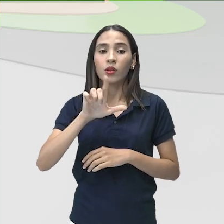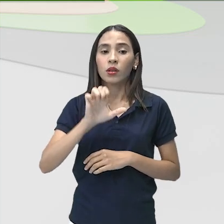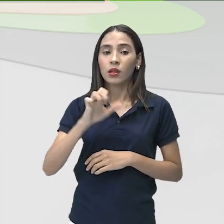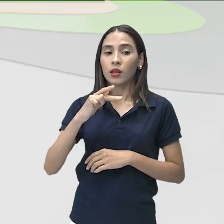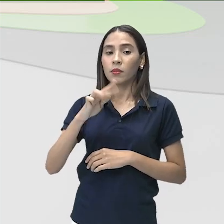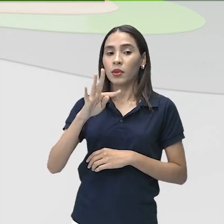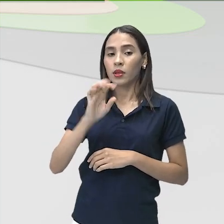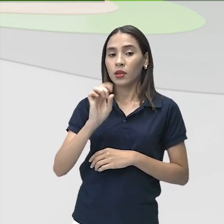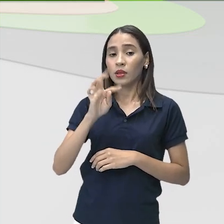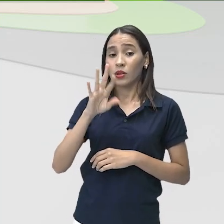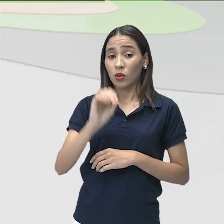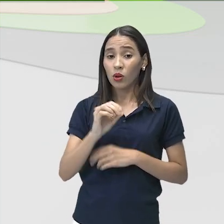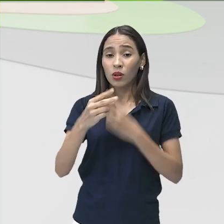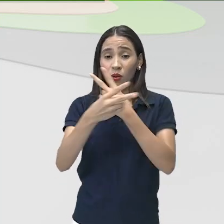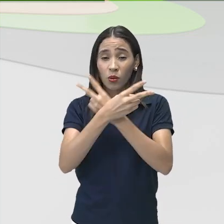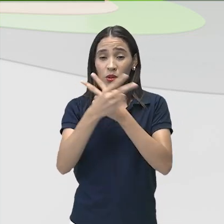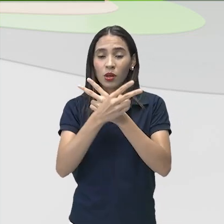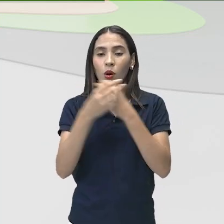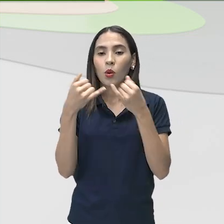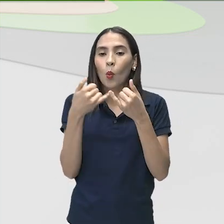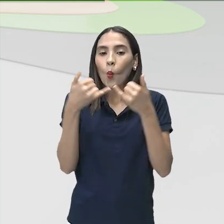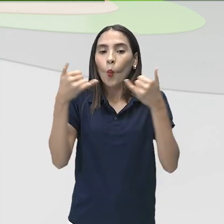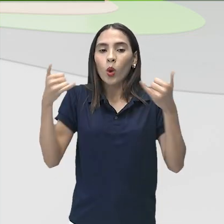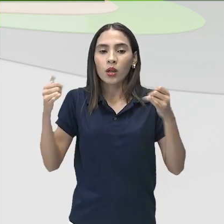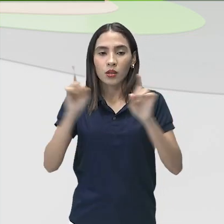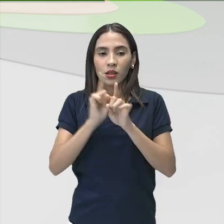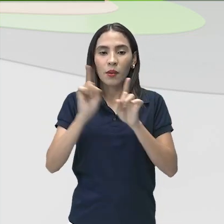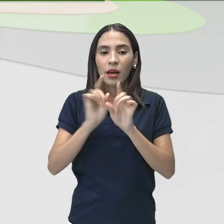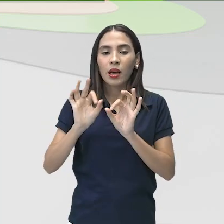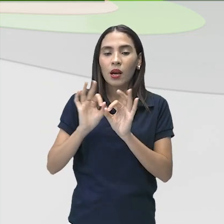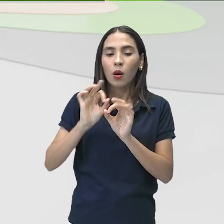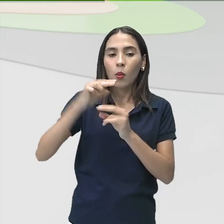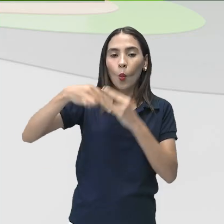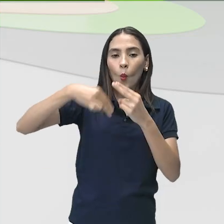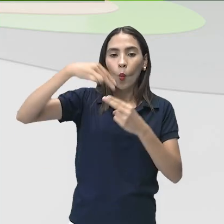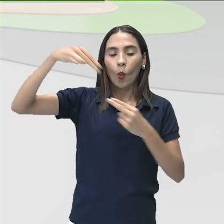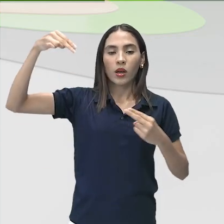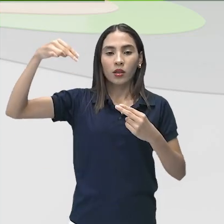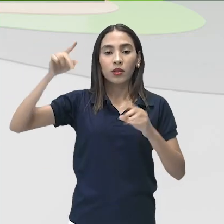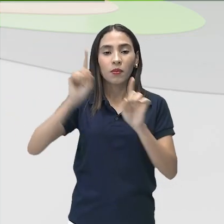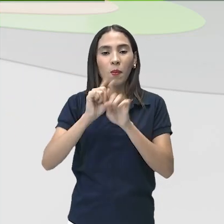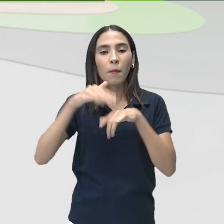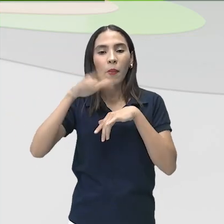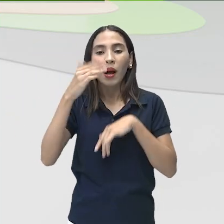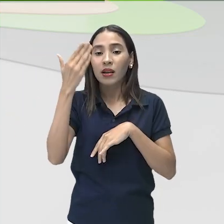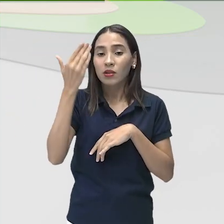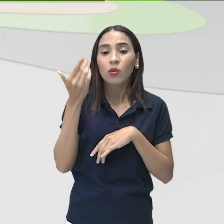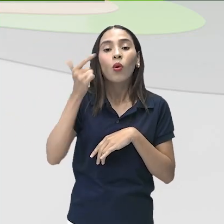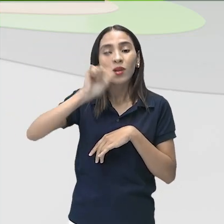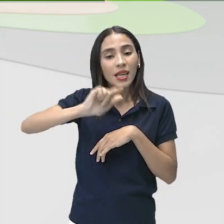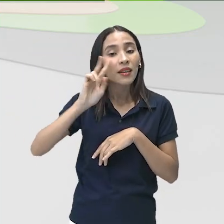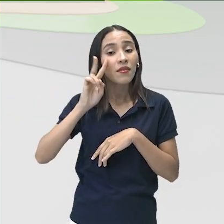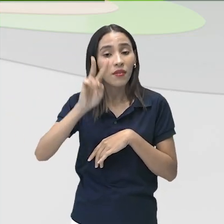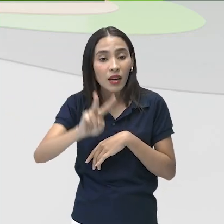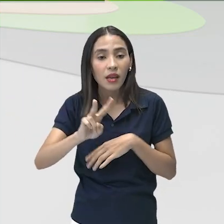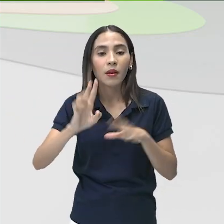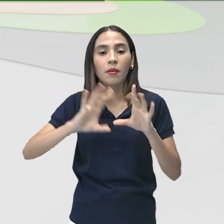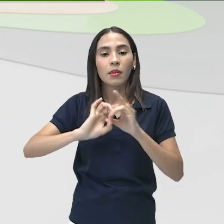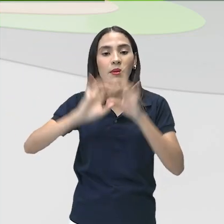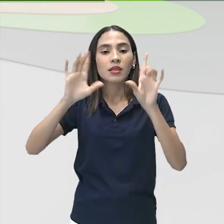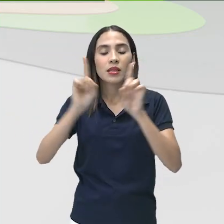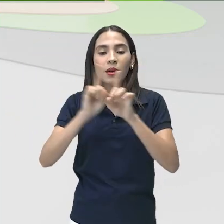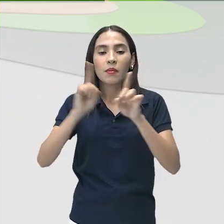cromossomos ainda estejam finos e alongados, eles já começaram ali a se condensar e ficam mais visíveis, permitindo que